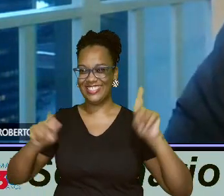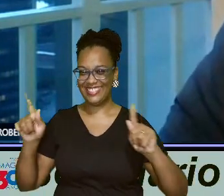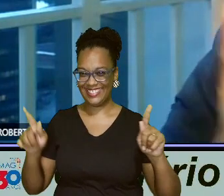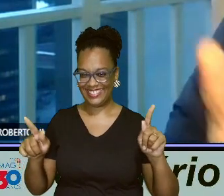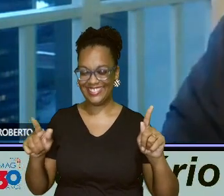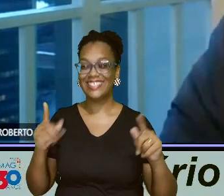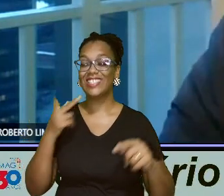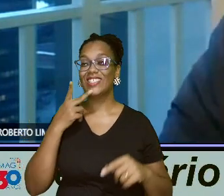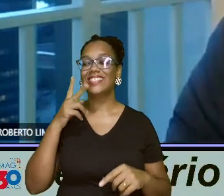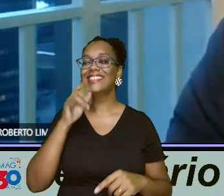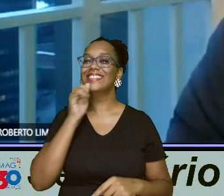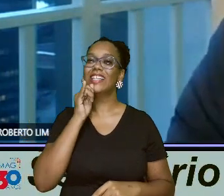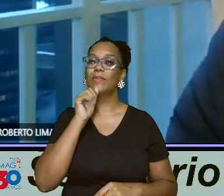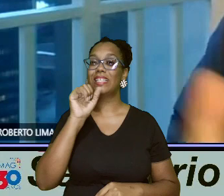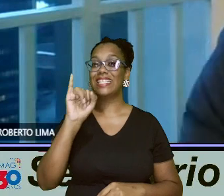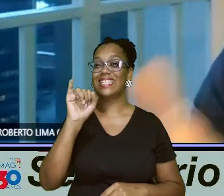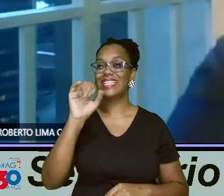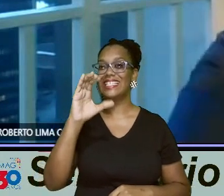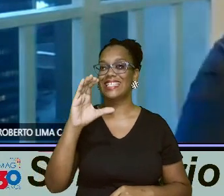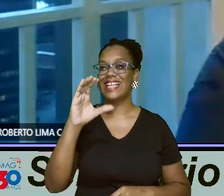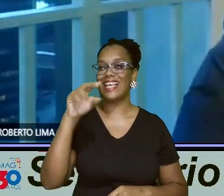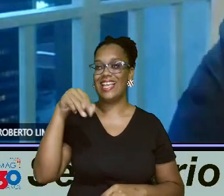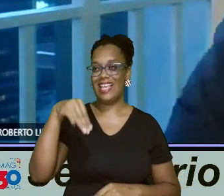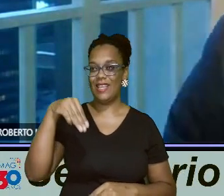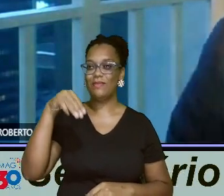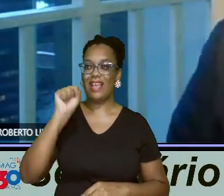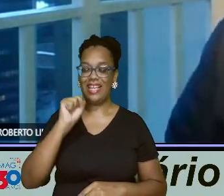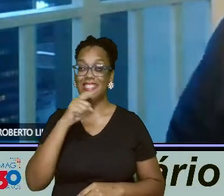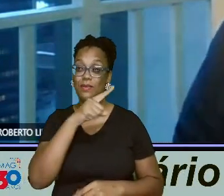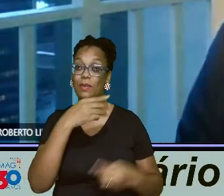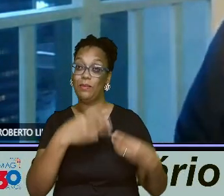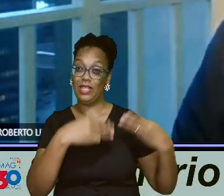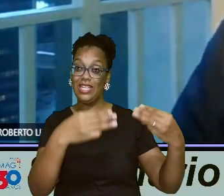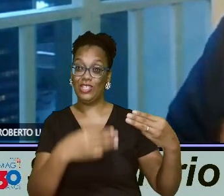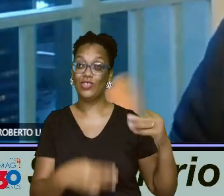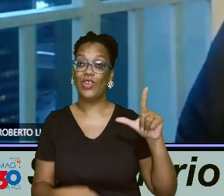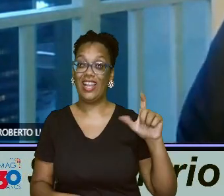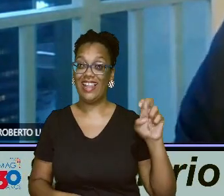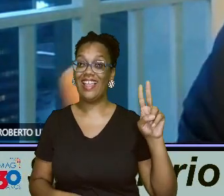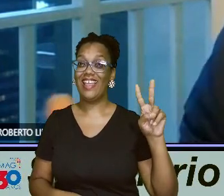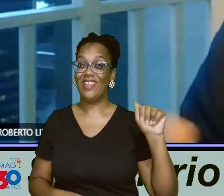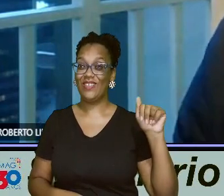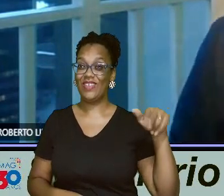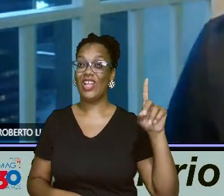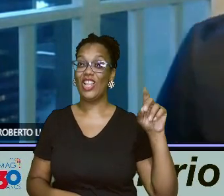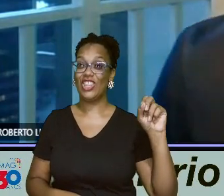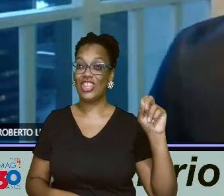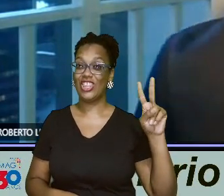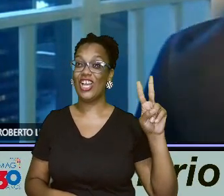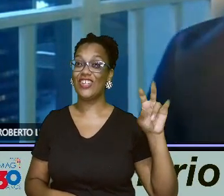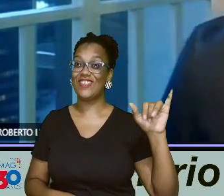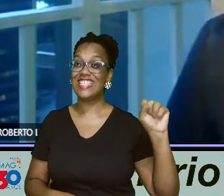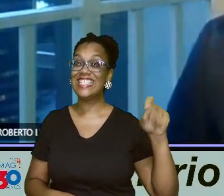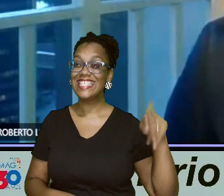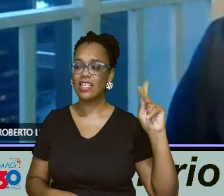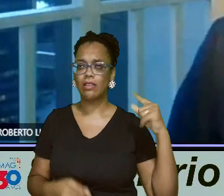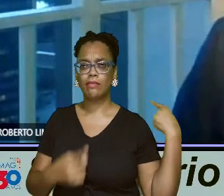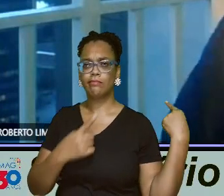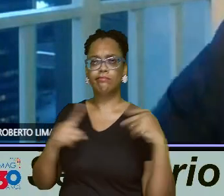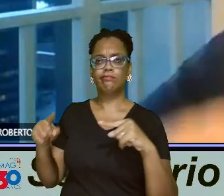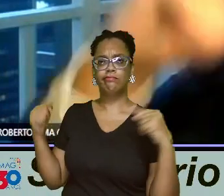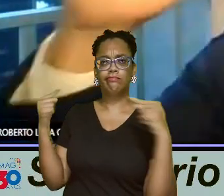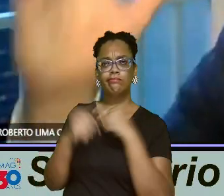do ICMS, o ministro Lewandowski, né, contrariou a posição do ministro Barroso, dizendo, olha, fiquei